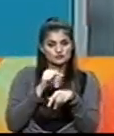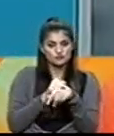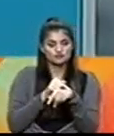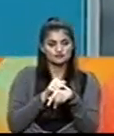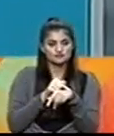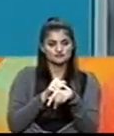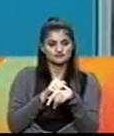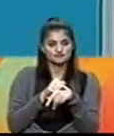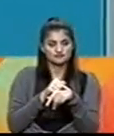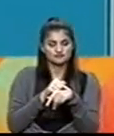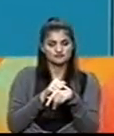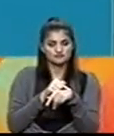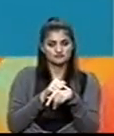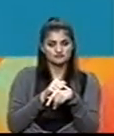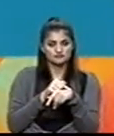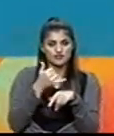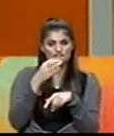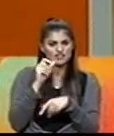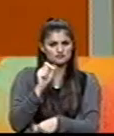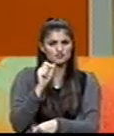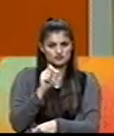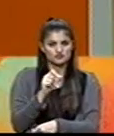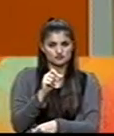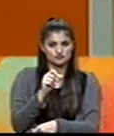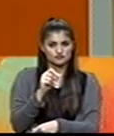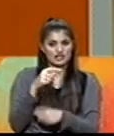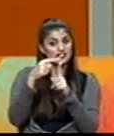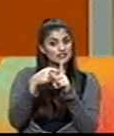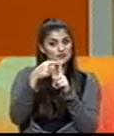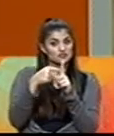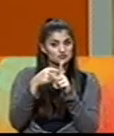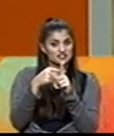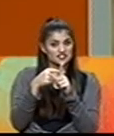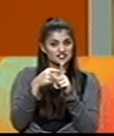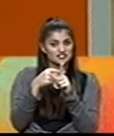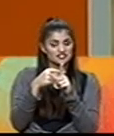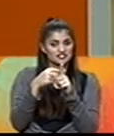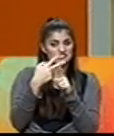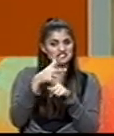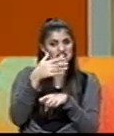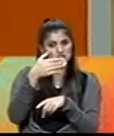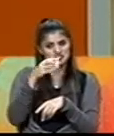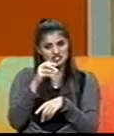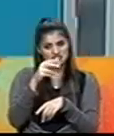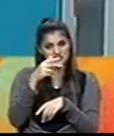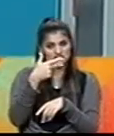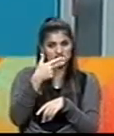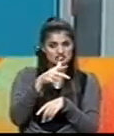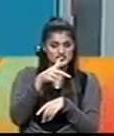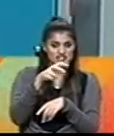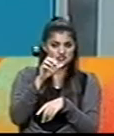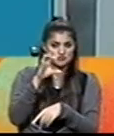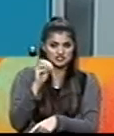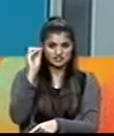aros. Isto, quanto tempo ao forno? 20 minutos. Então. 20 minutos a que temperatura? 160 a 180 graus. 160 e 180 porque graus. Porque